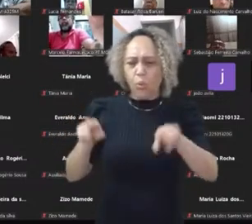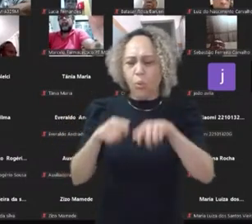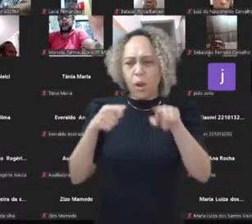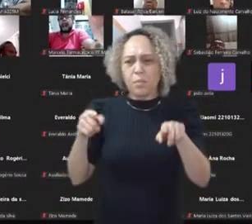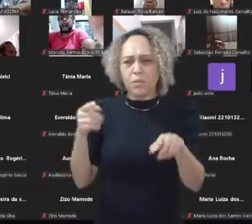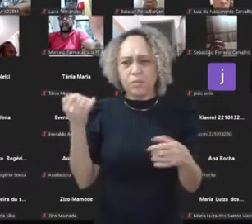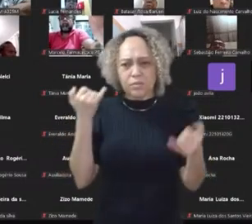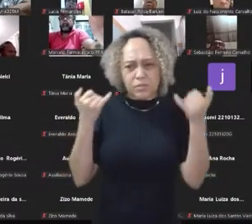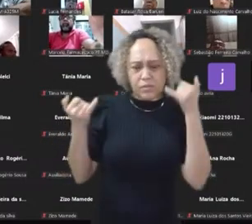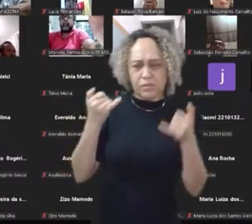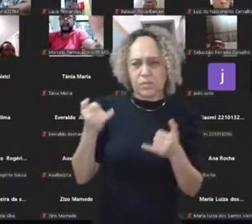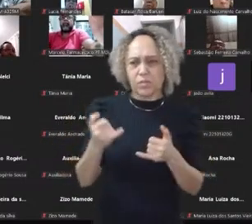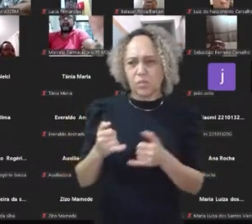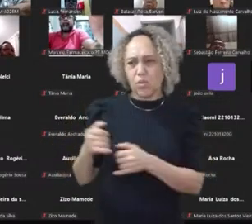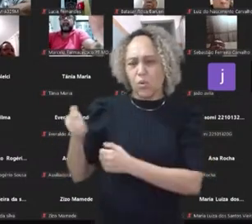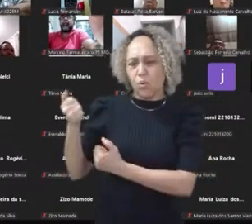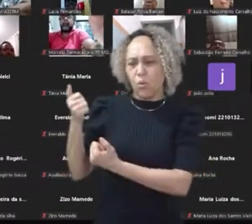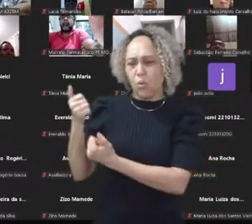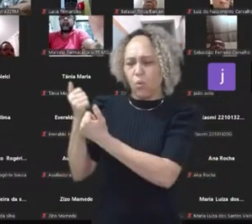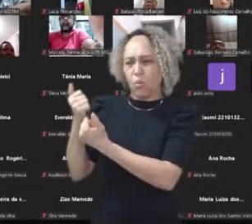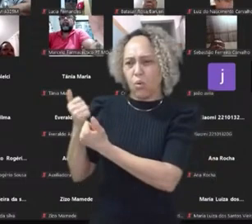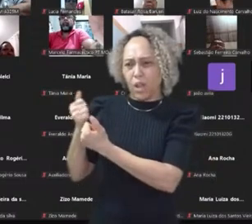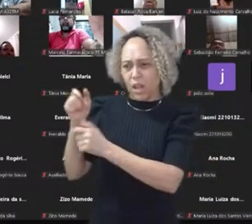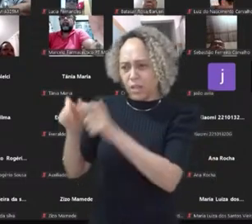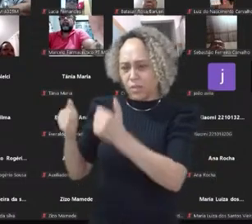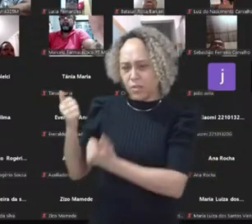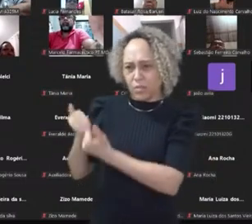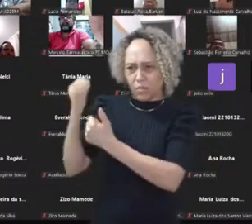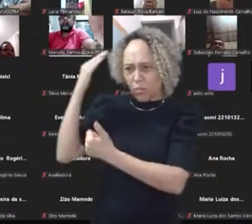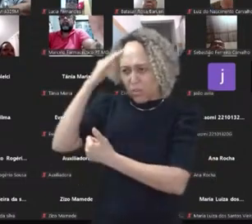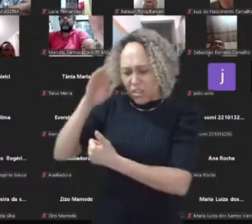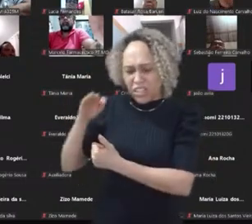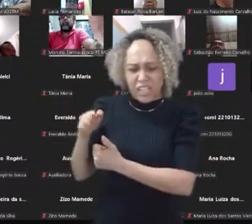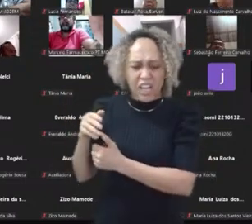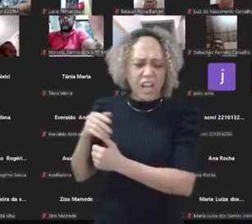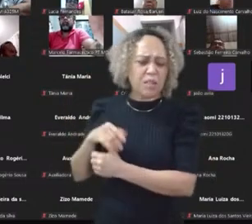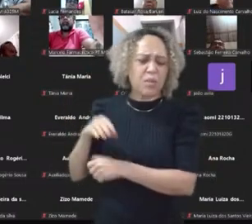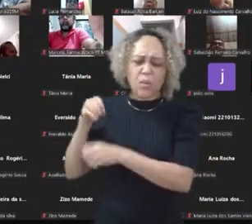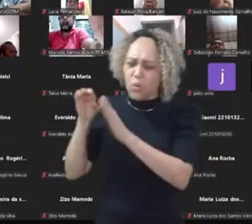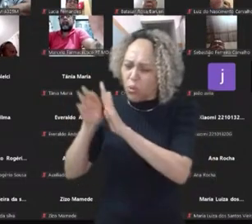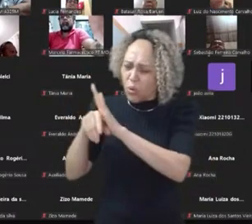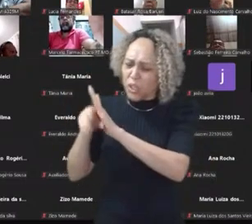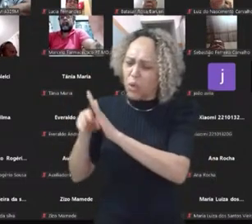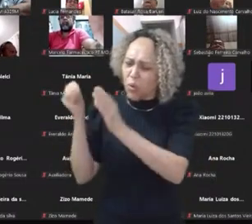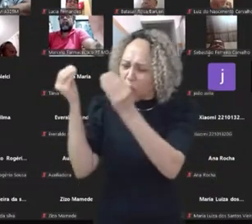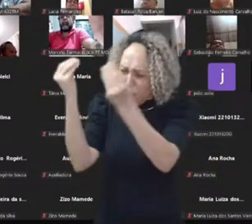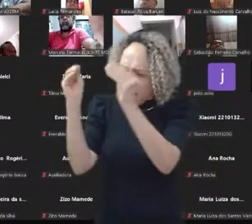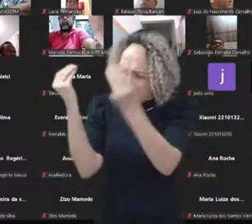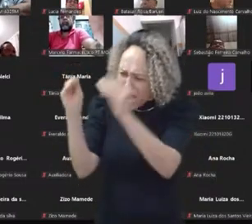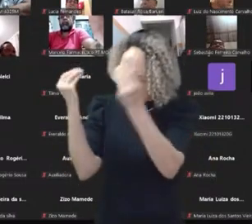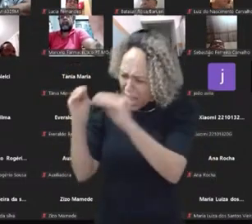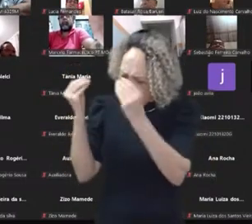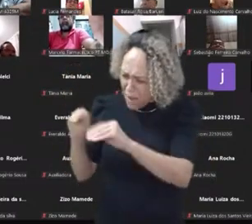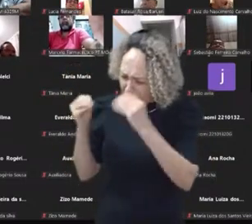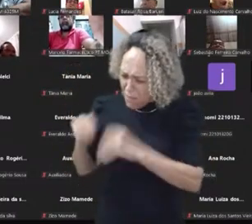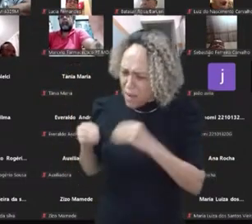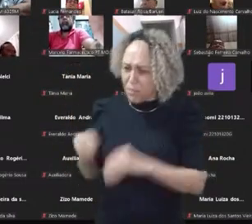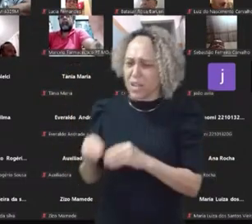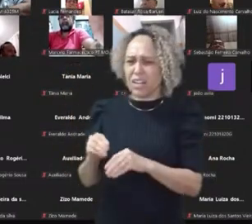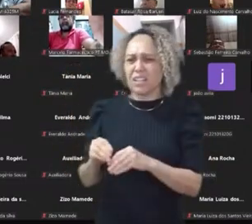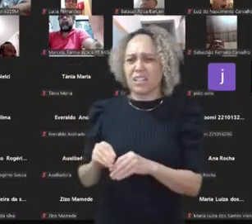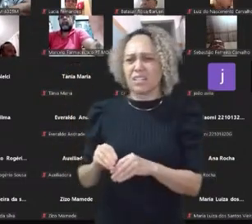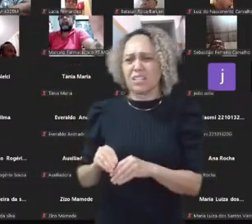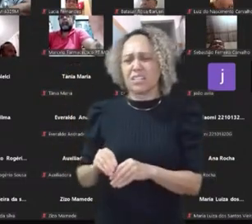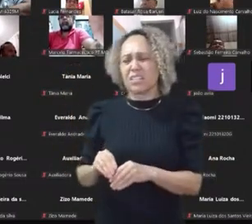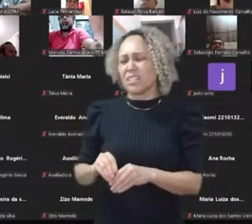produz muito muito conteúdo eh as pessoas que e nós temos aí uma olha centenas de milhares